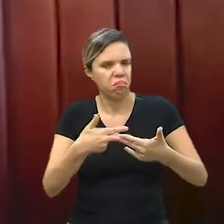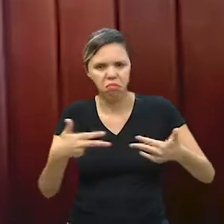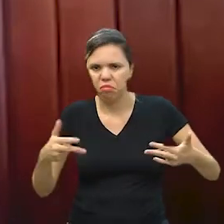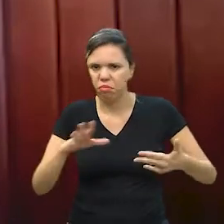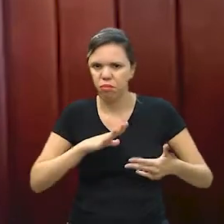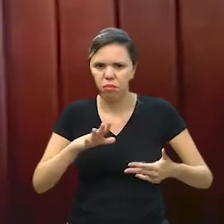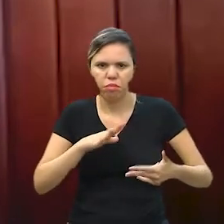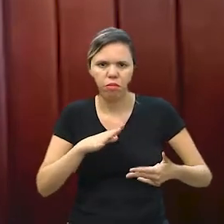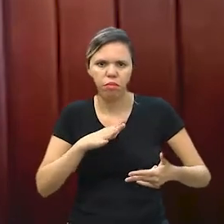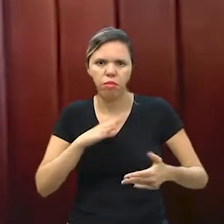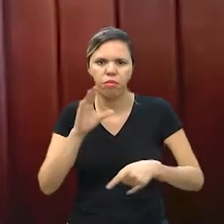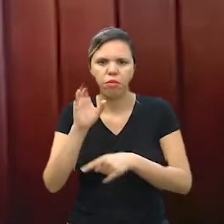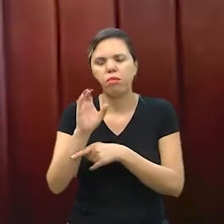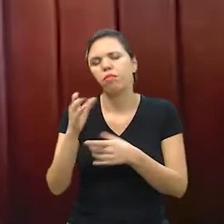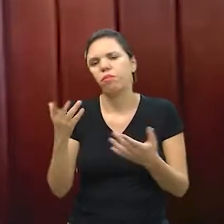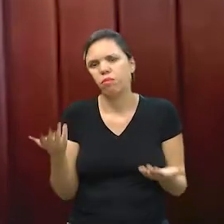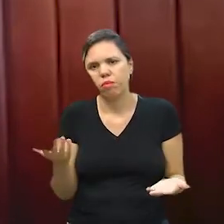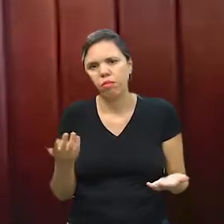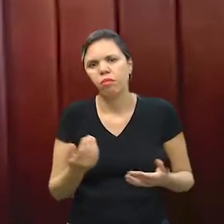várias cidades.